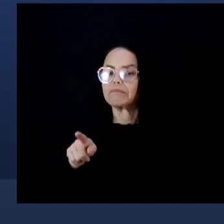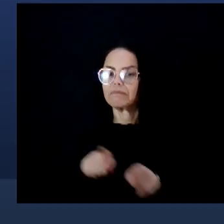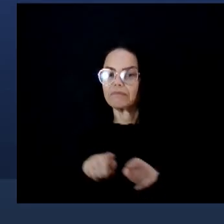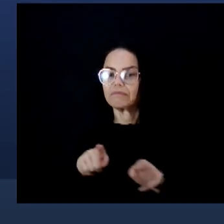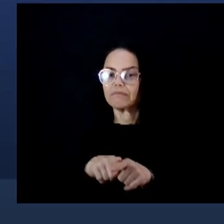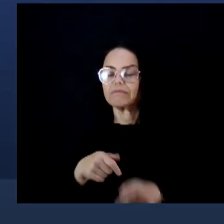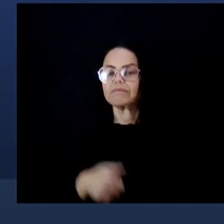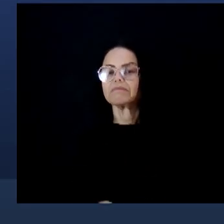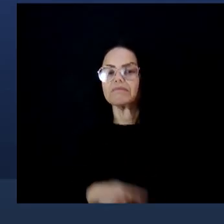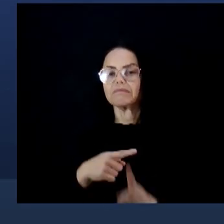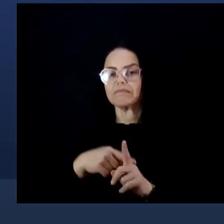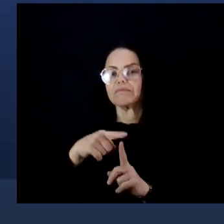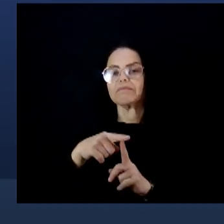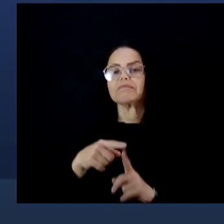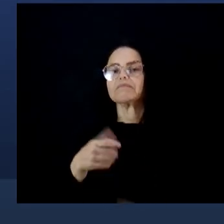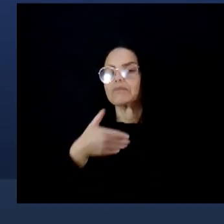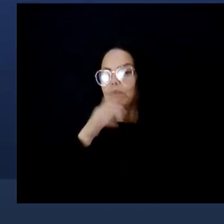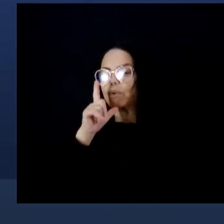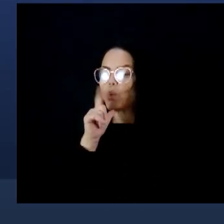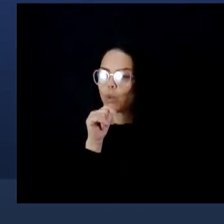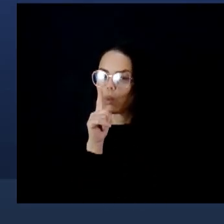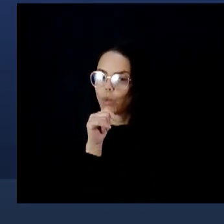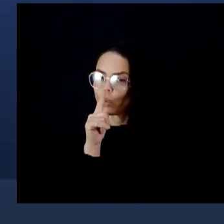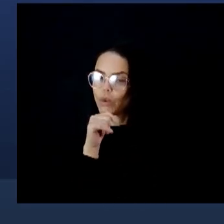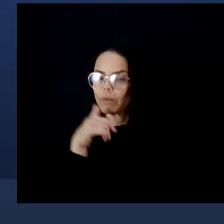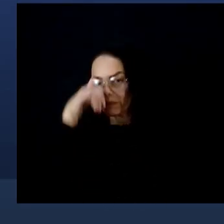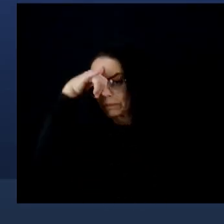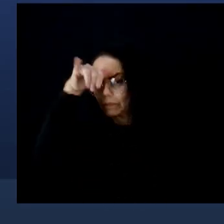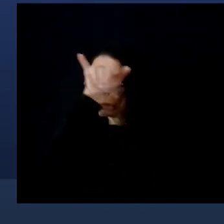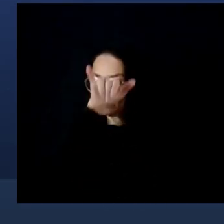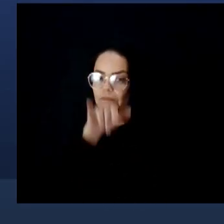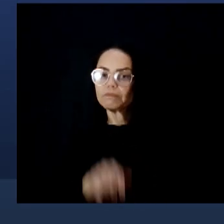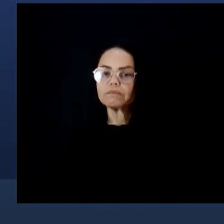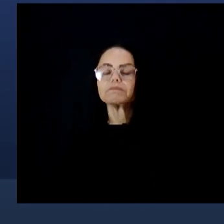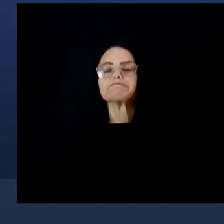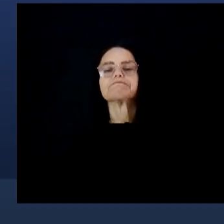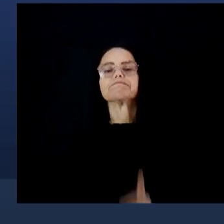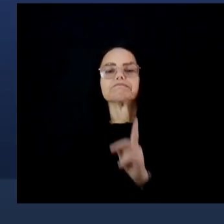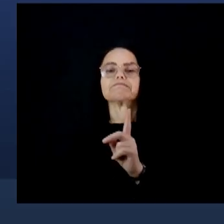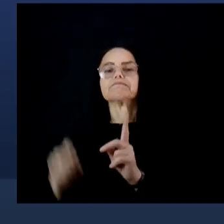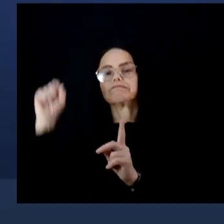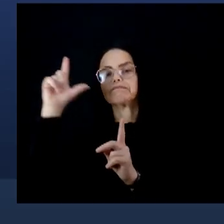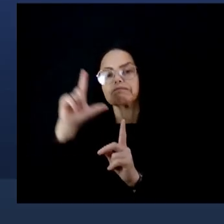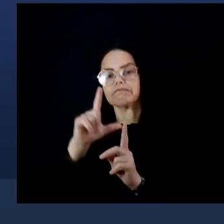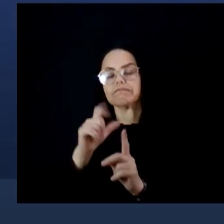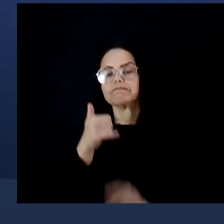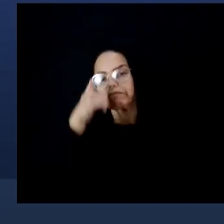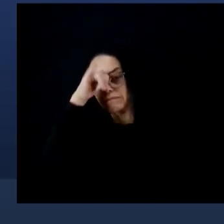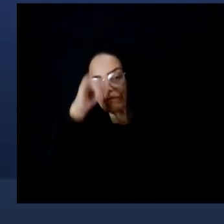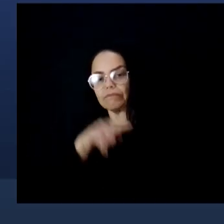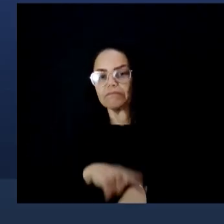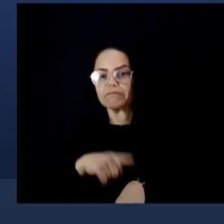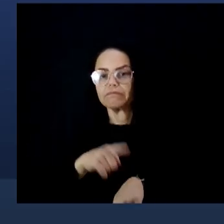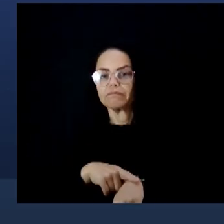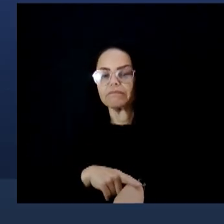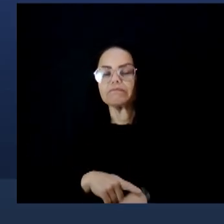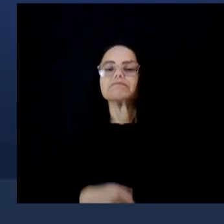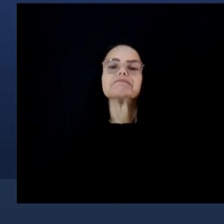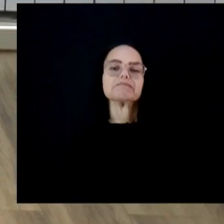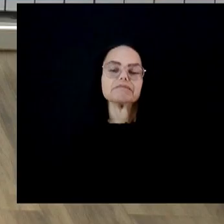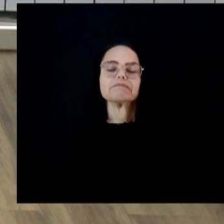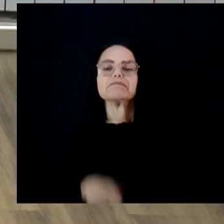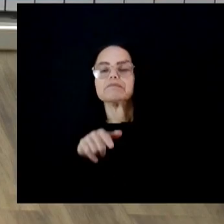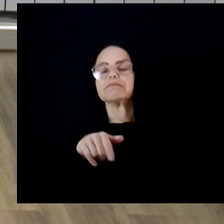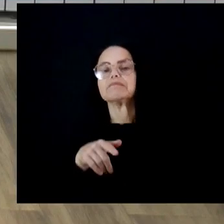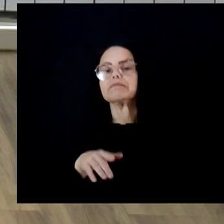aumentar a ingestão de água e evitar a exposição prolongada ao sol nos horários mais quentes. E por aqui